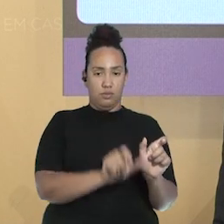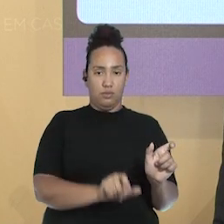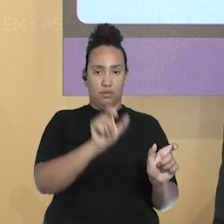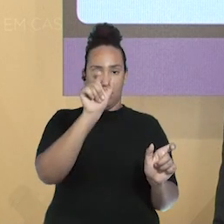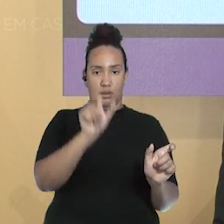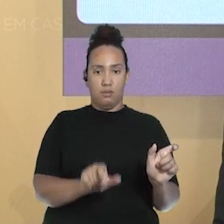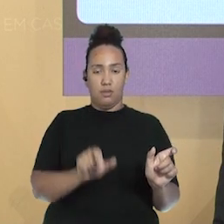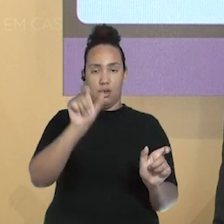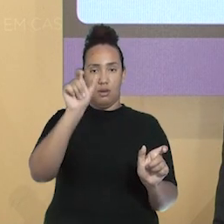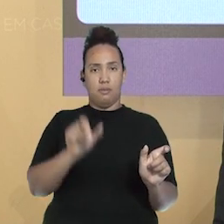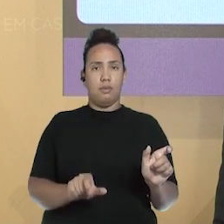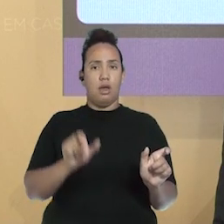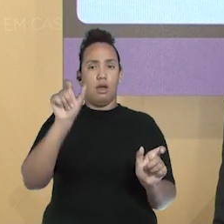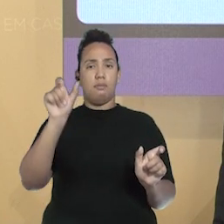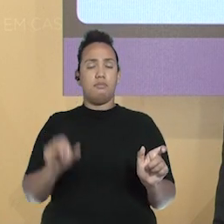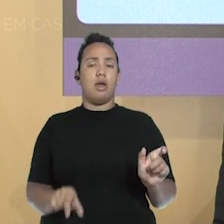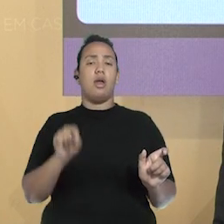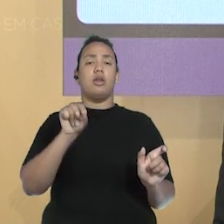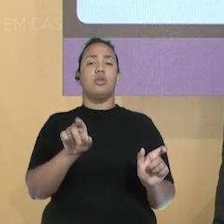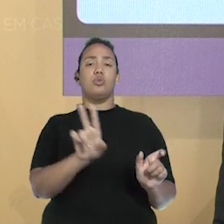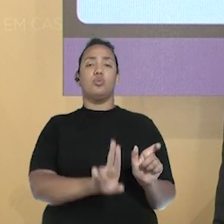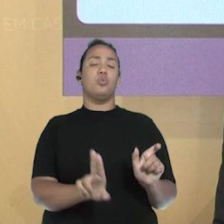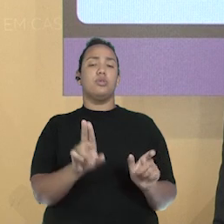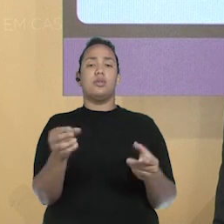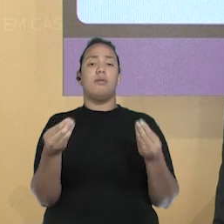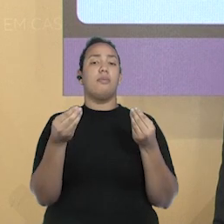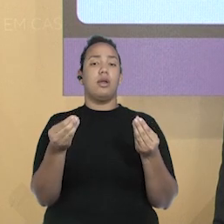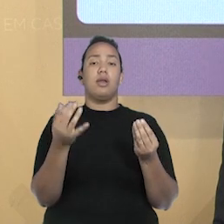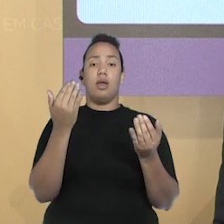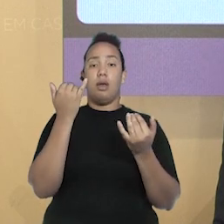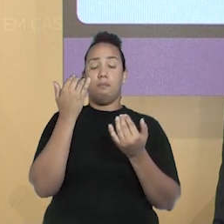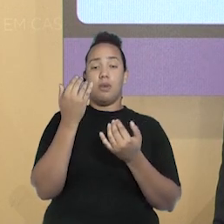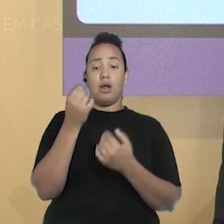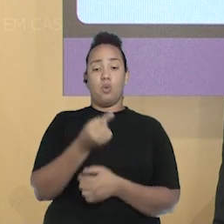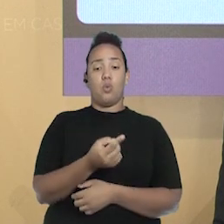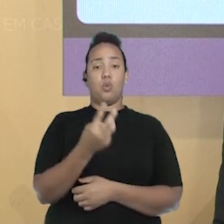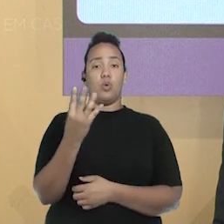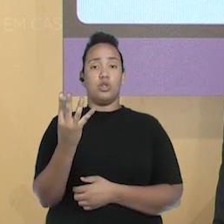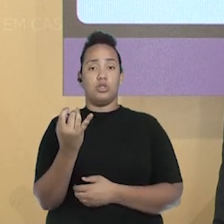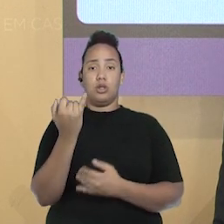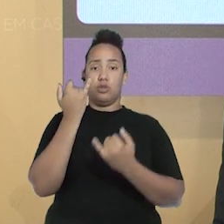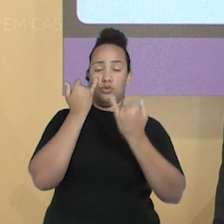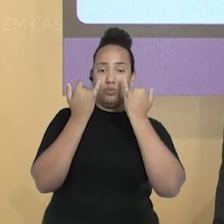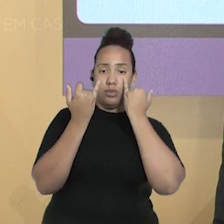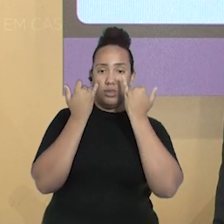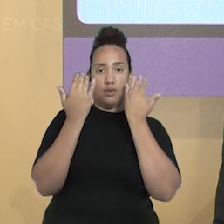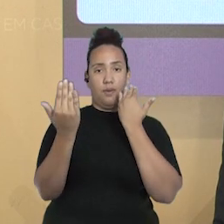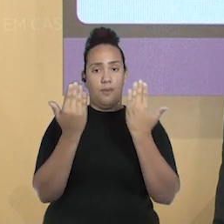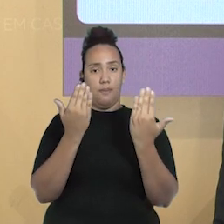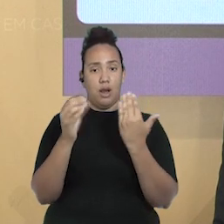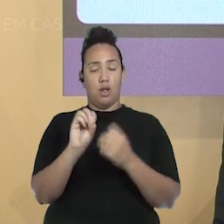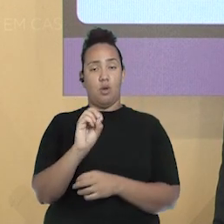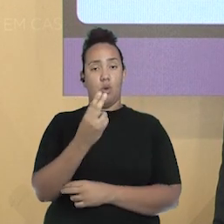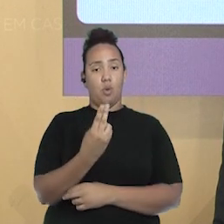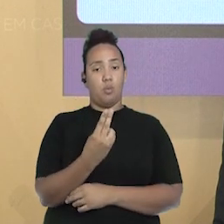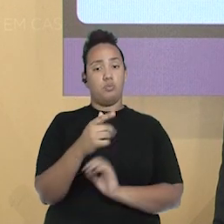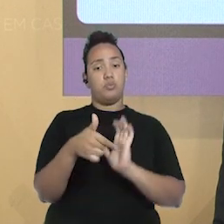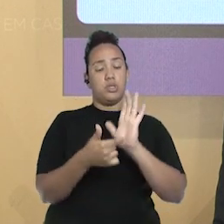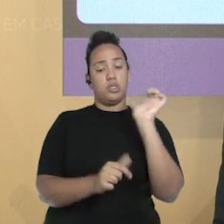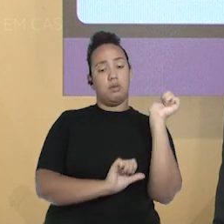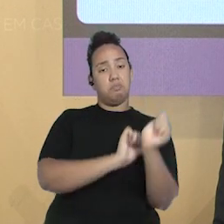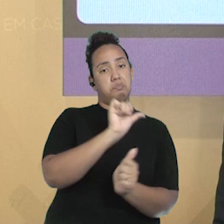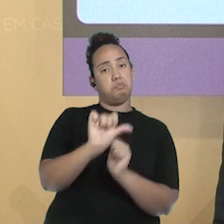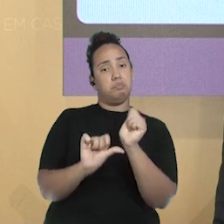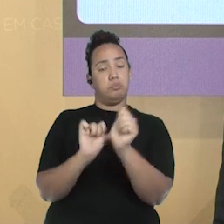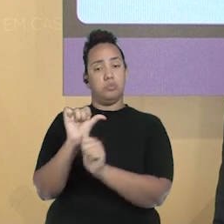utilizado para comparar quantidades ou apresentar variações em um determinado período. Pode ser construído